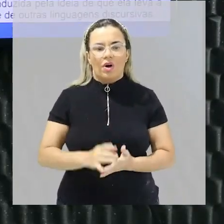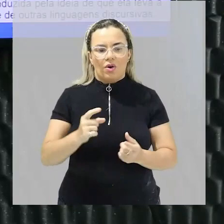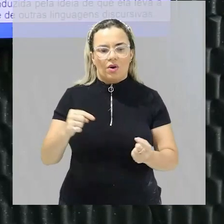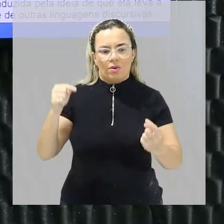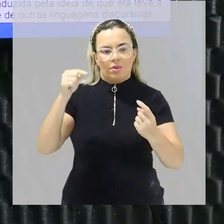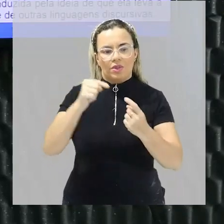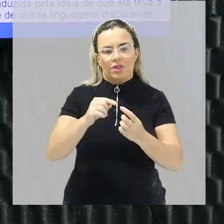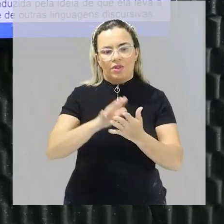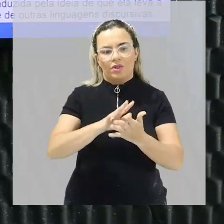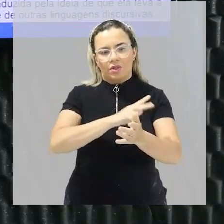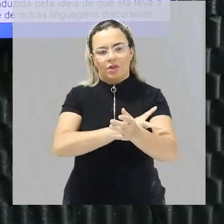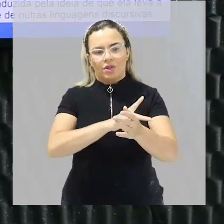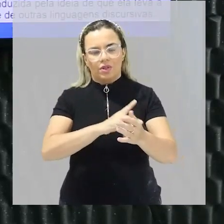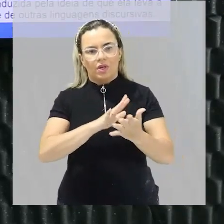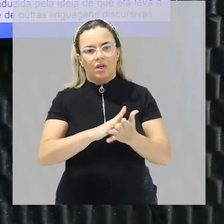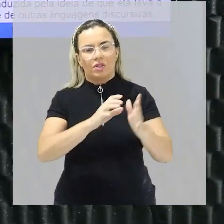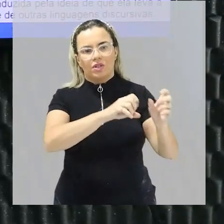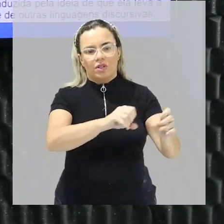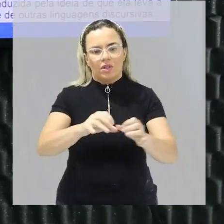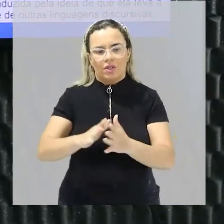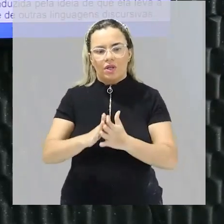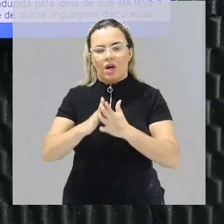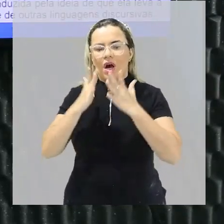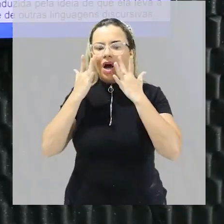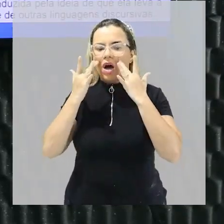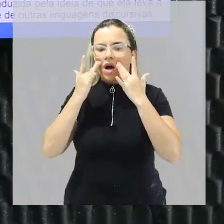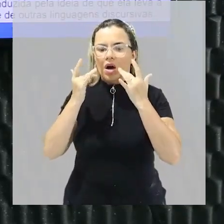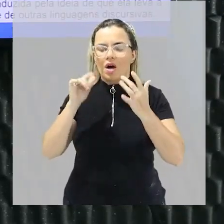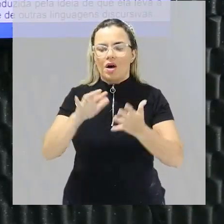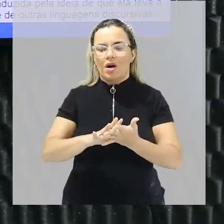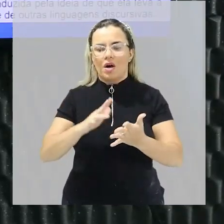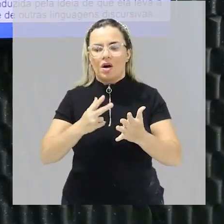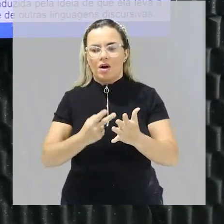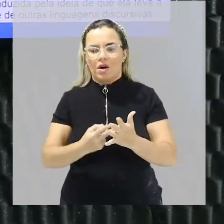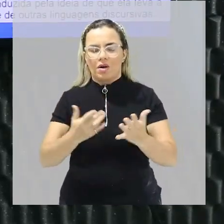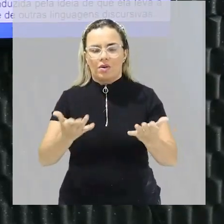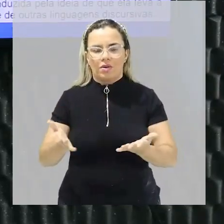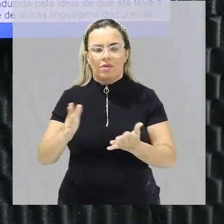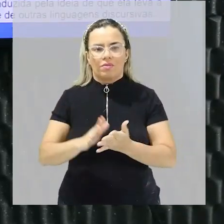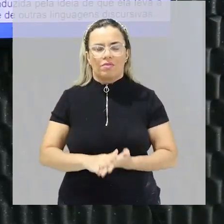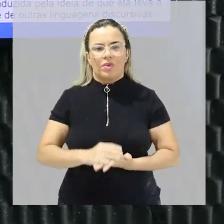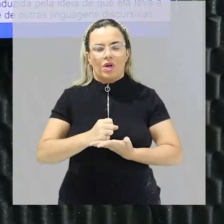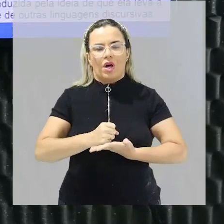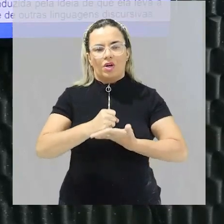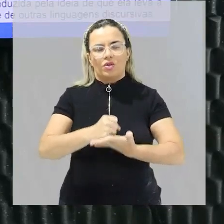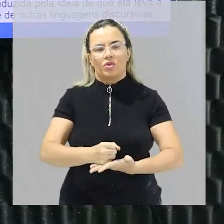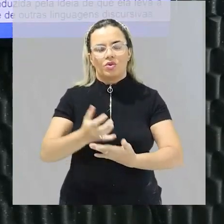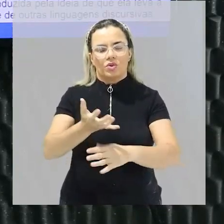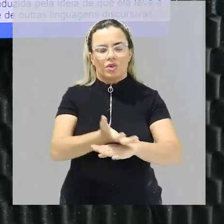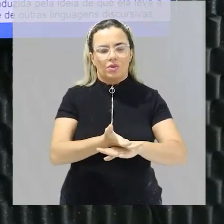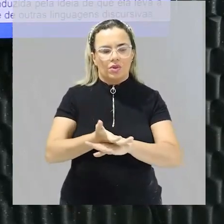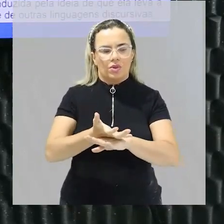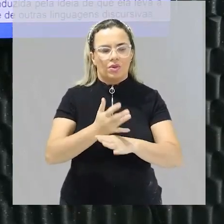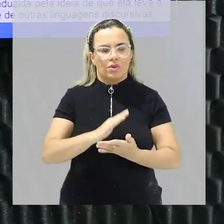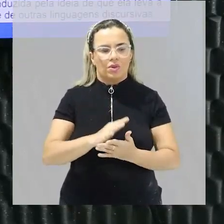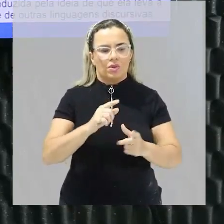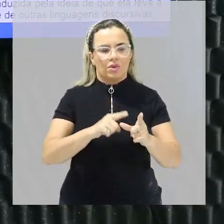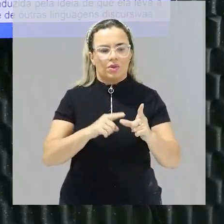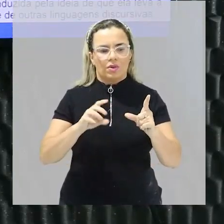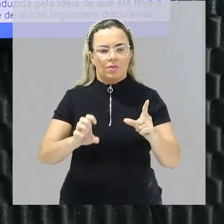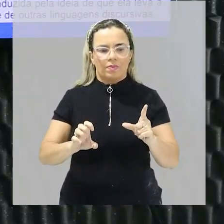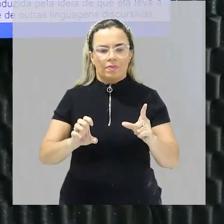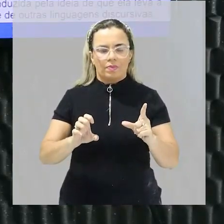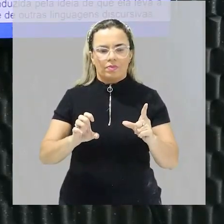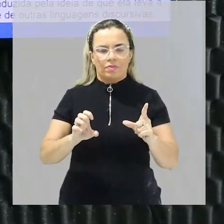estética para os alunos dentro da escola, a transformação, a contribuição com as outras disciplinas. Há uma função pedagógica da